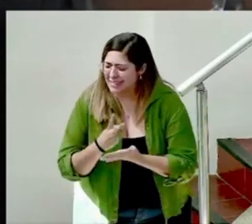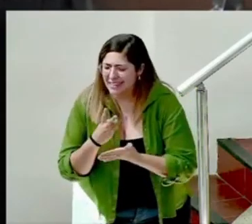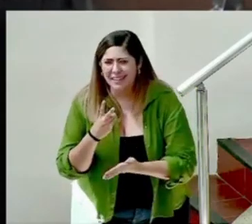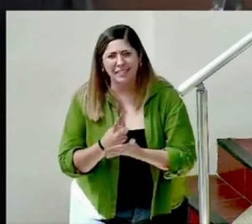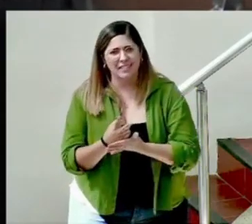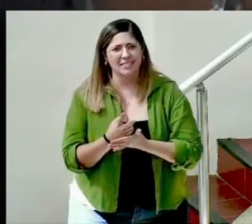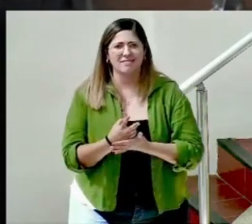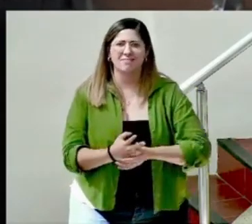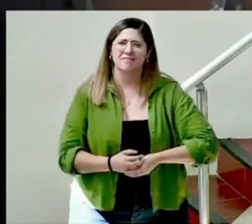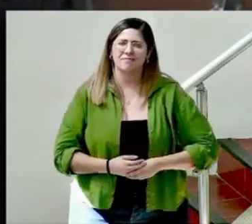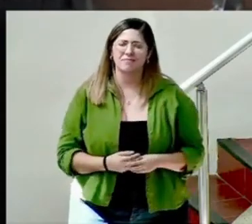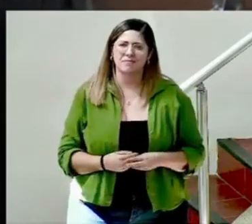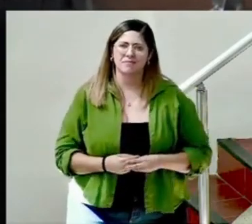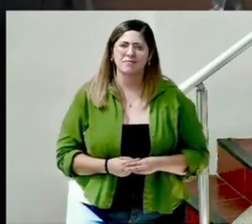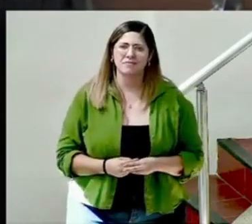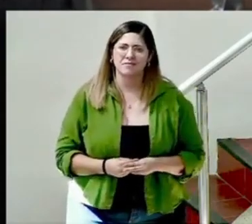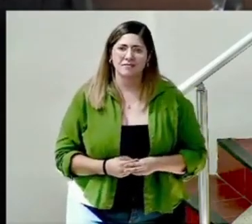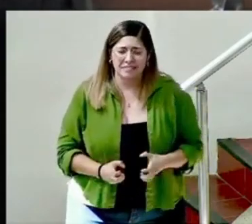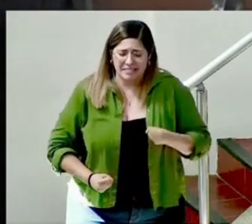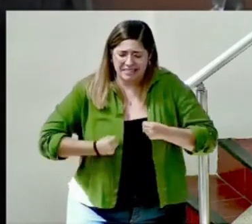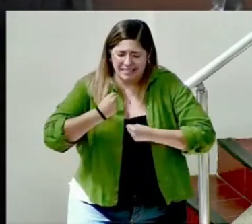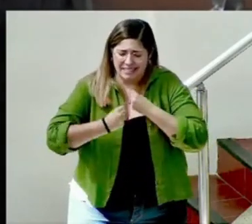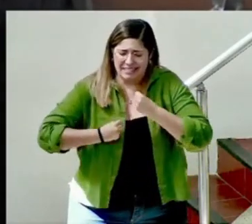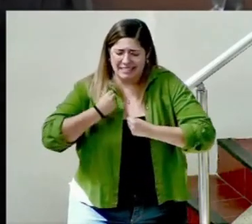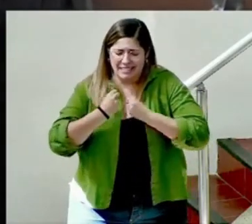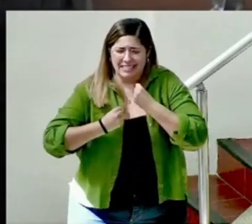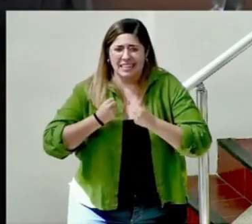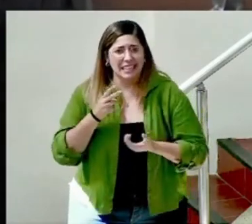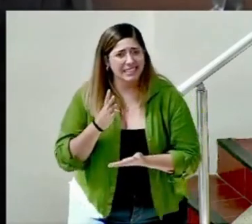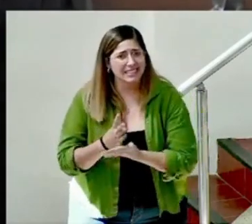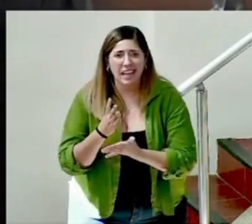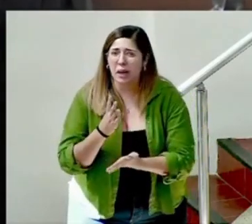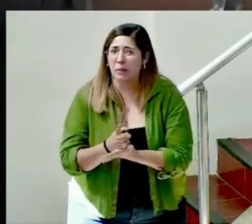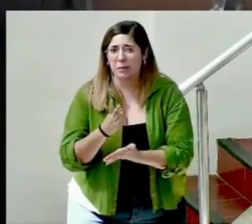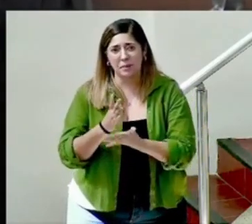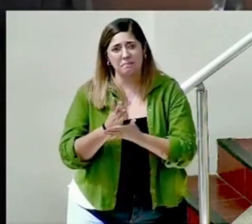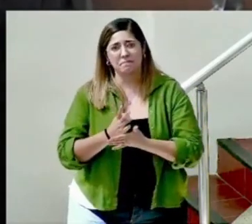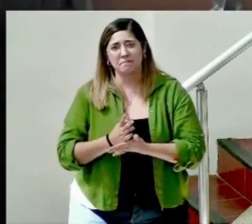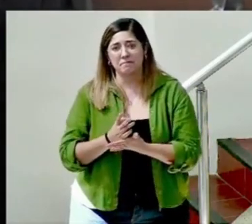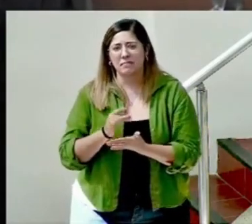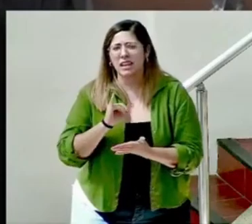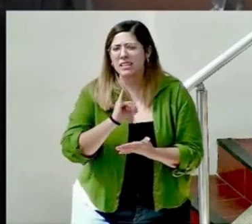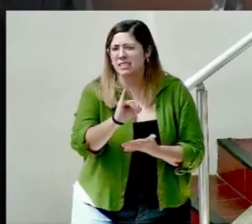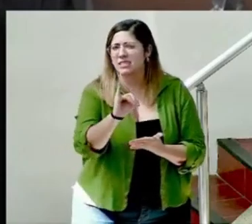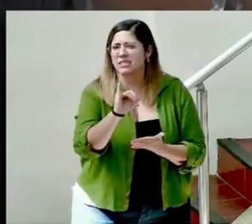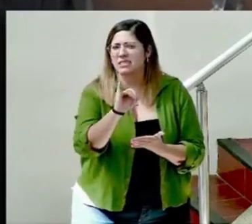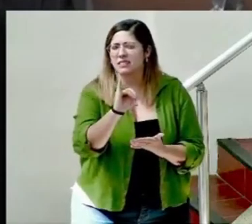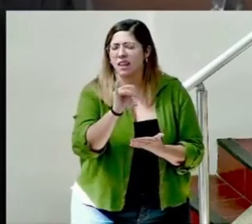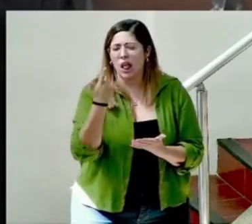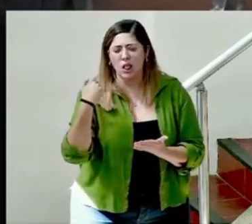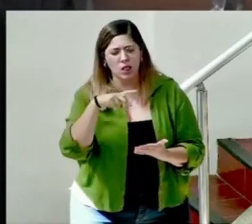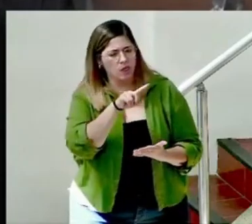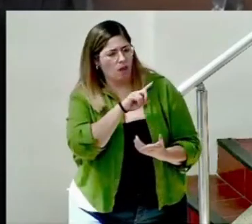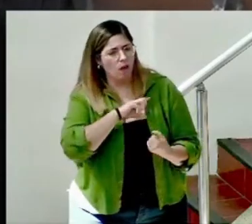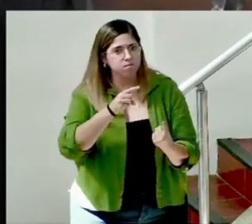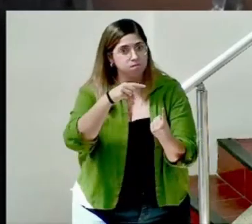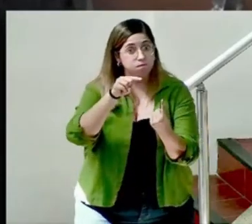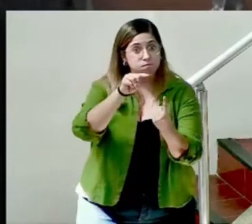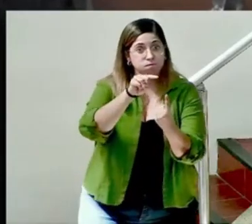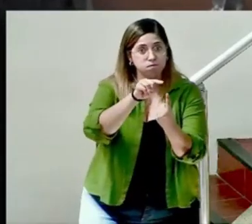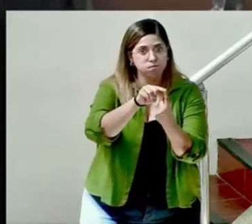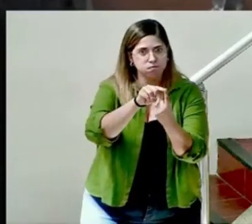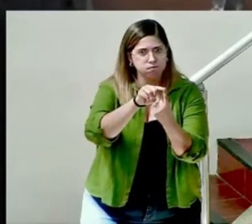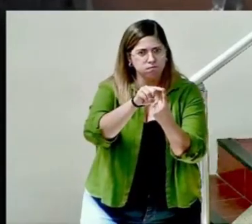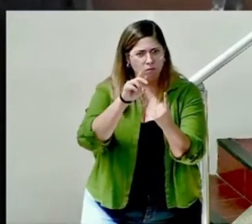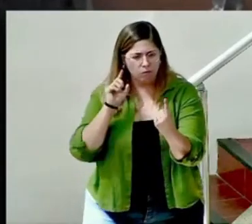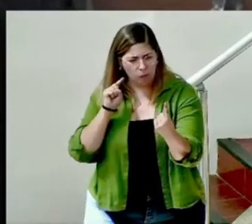adquirimos. Se vivemos vidas centradas em Deus, no seu reino, no Evangelho,